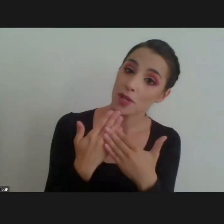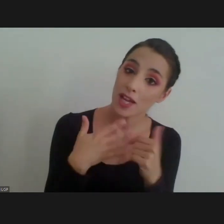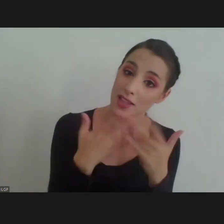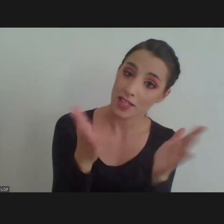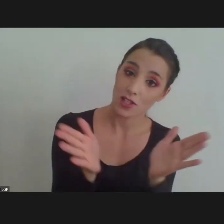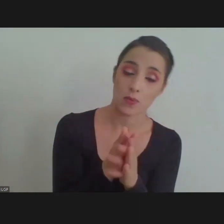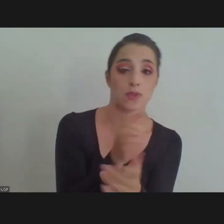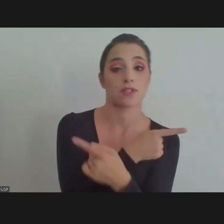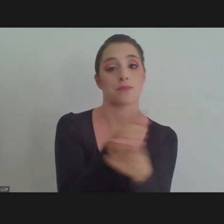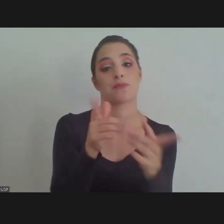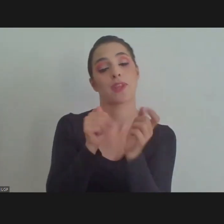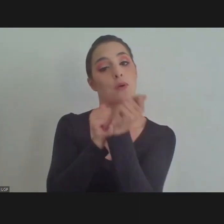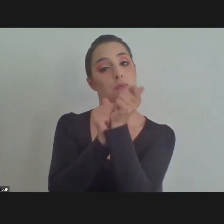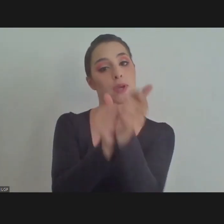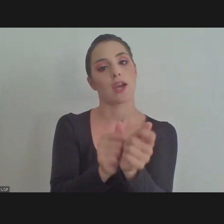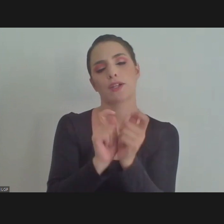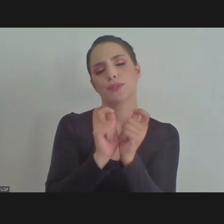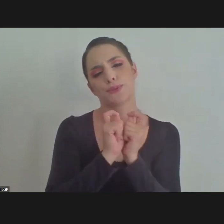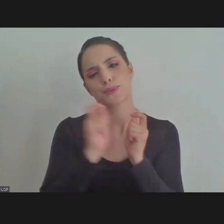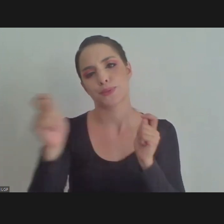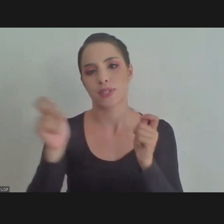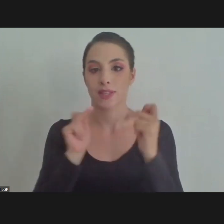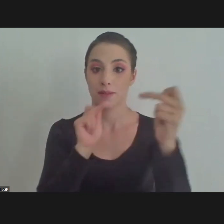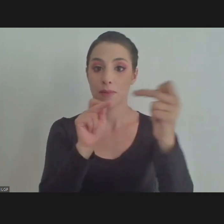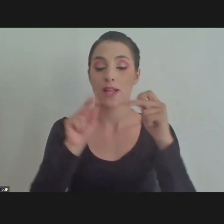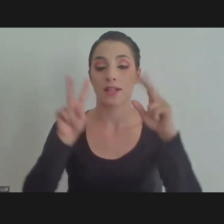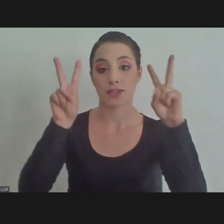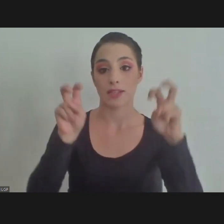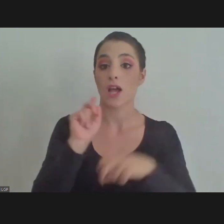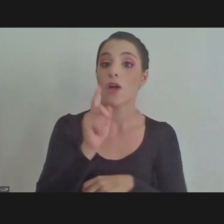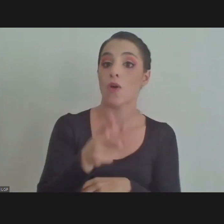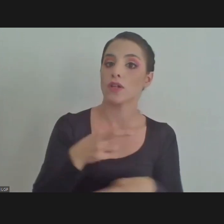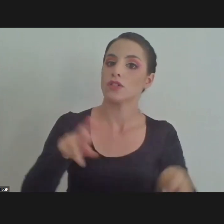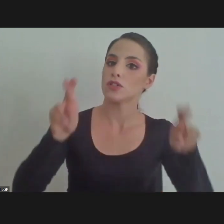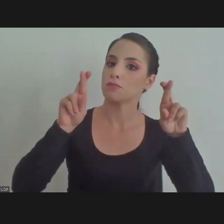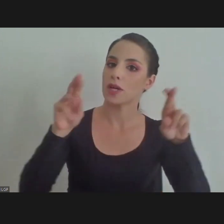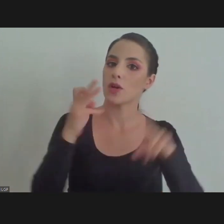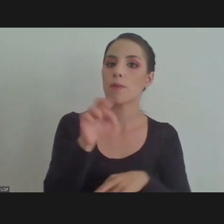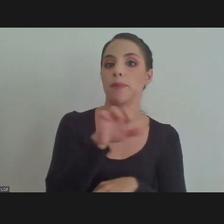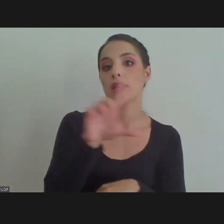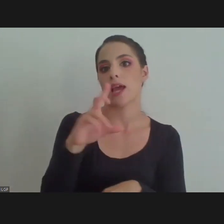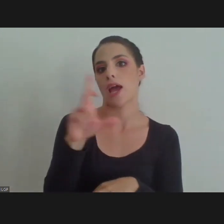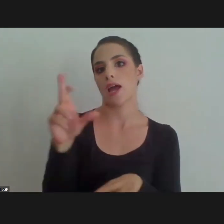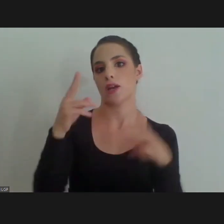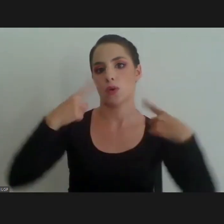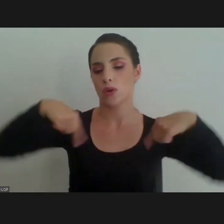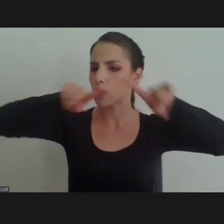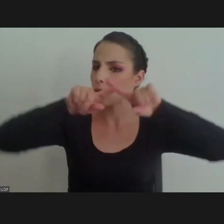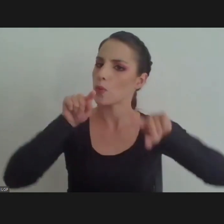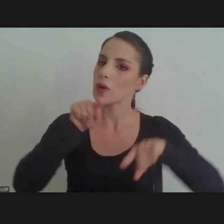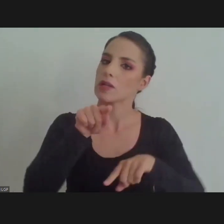que nos acompanharam ao longo deste debate, esperando que este webinar tenha sido enriquecedor e inspirador,